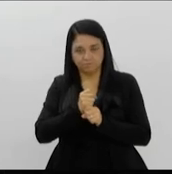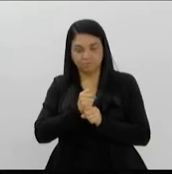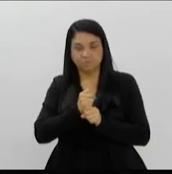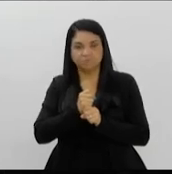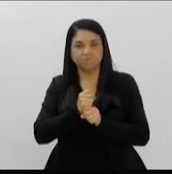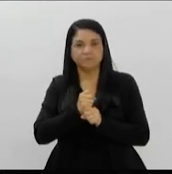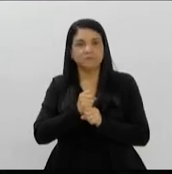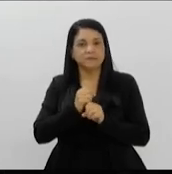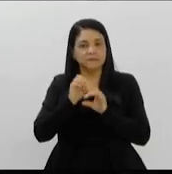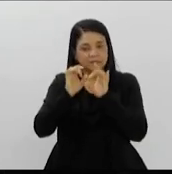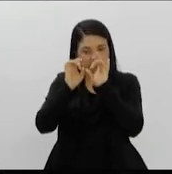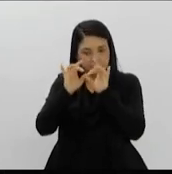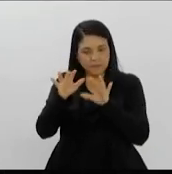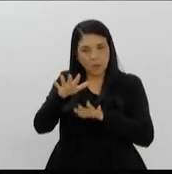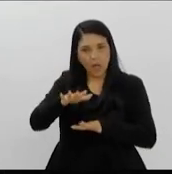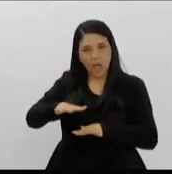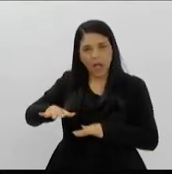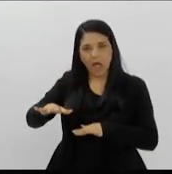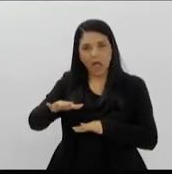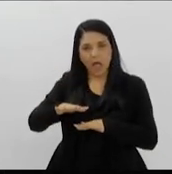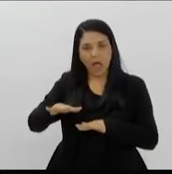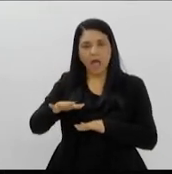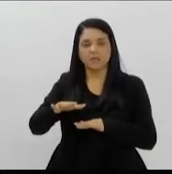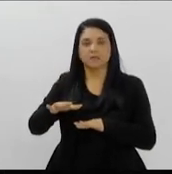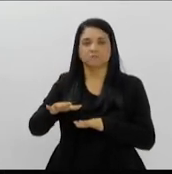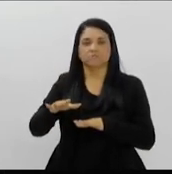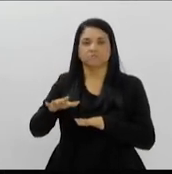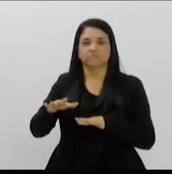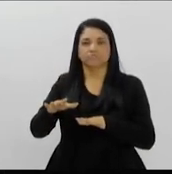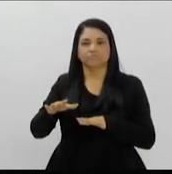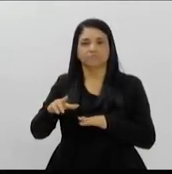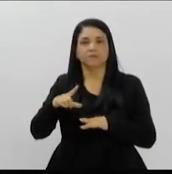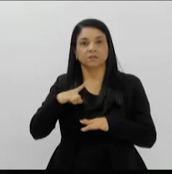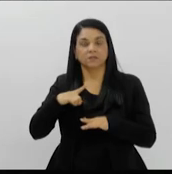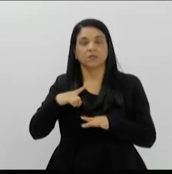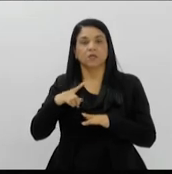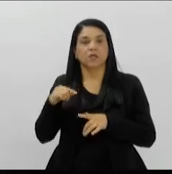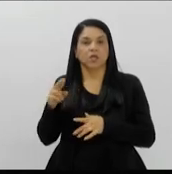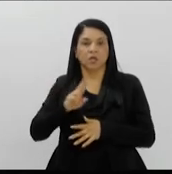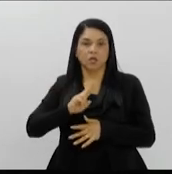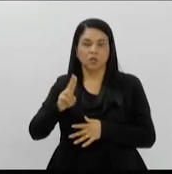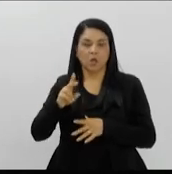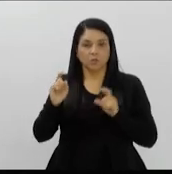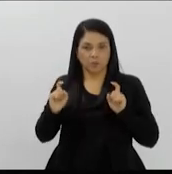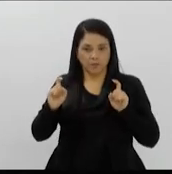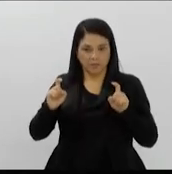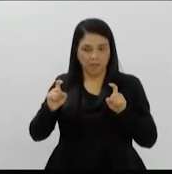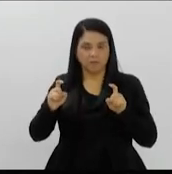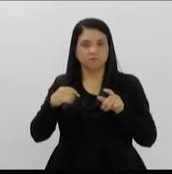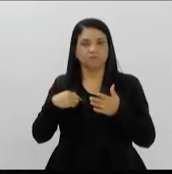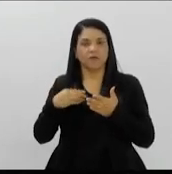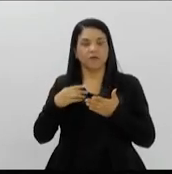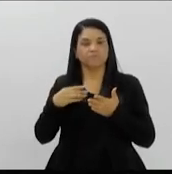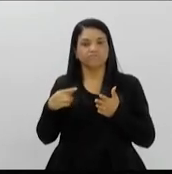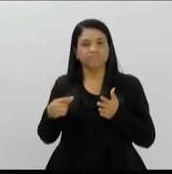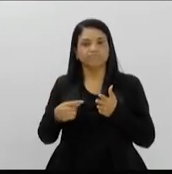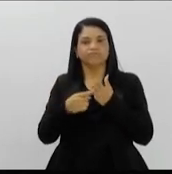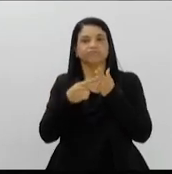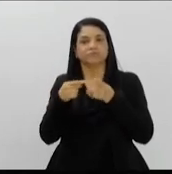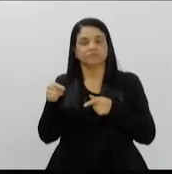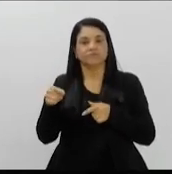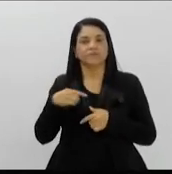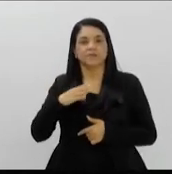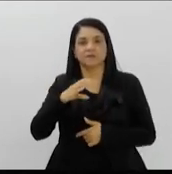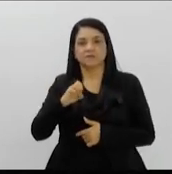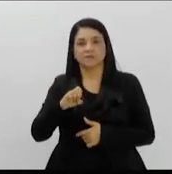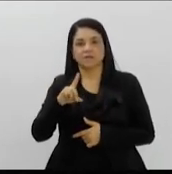mais nova do bairro. A gente, em nome do nosso mandato, vai estar oficiando a SEDAI, as secretarias pertinentes e a governadoria do Estado,